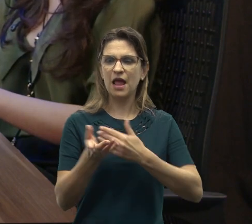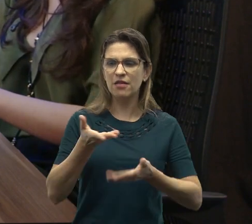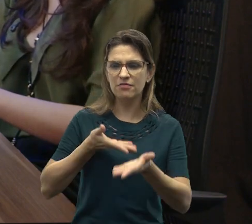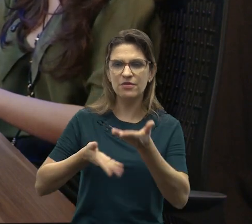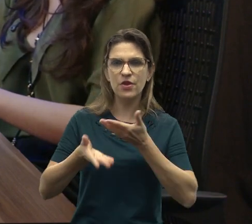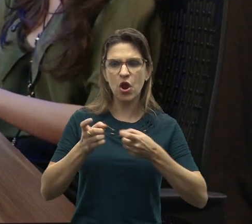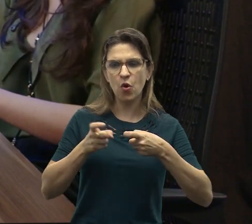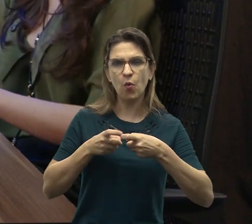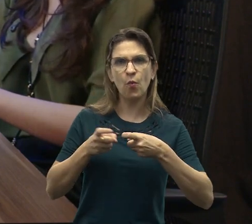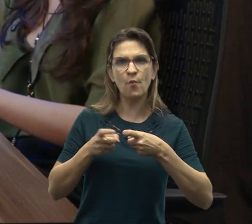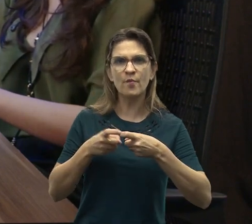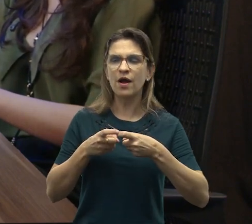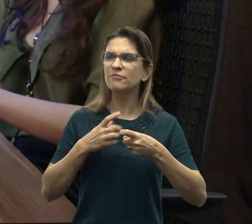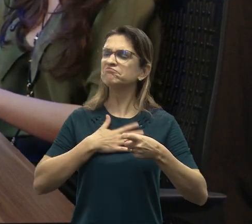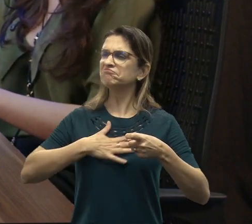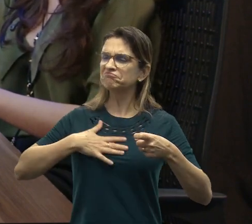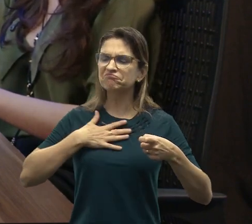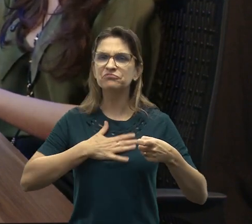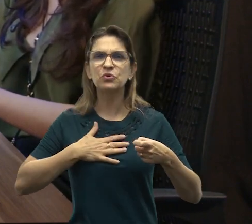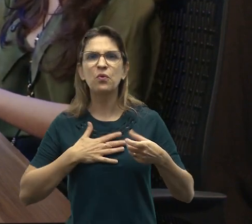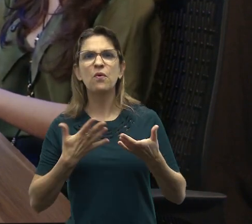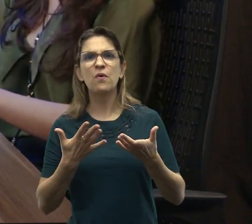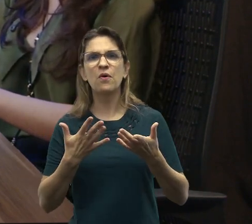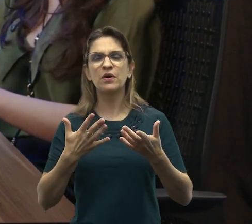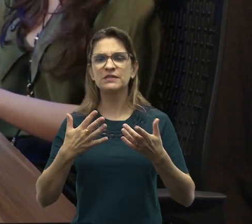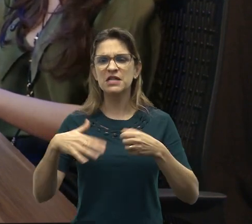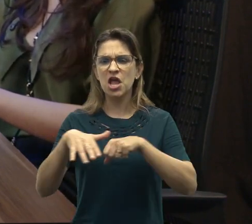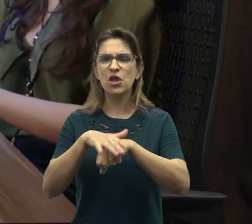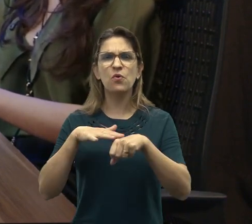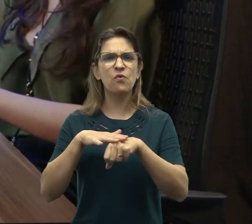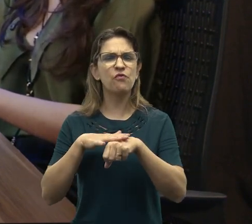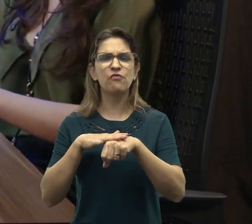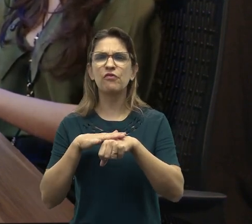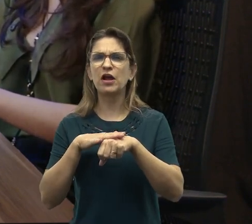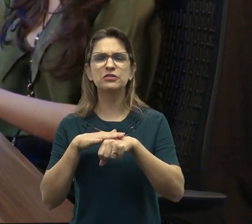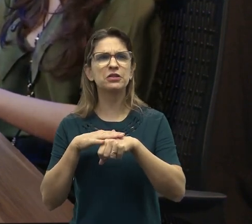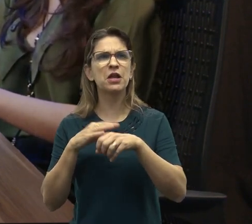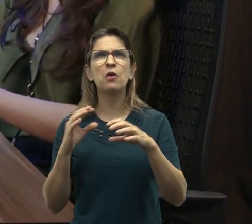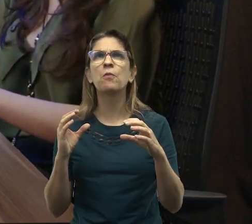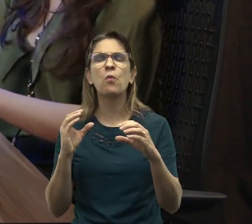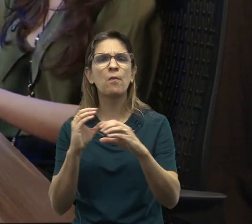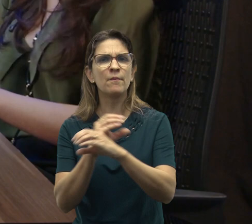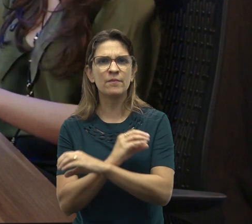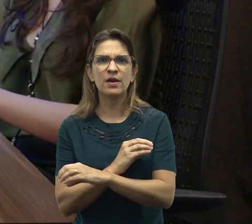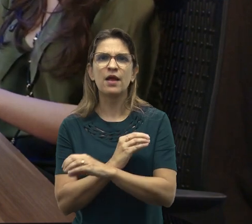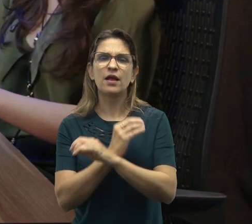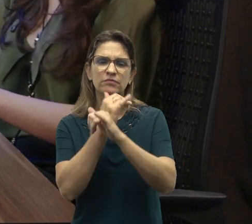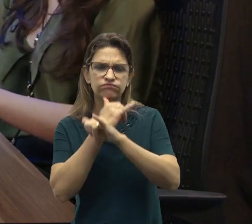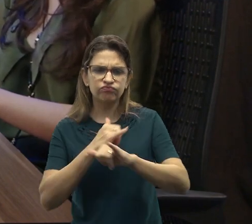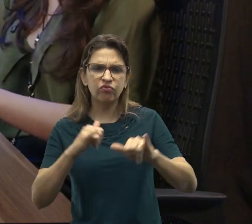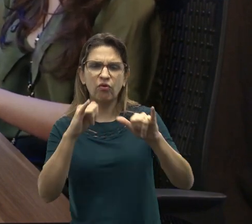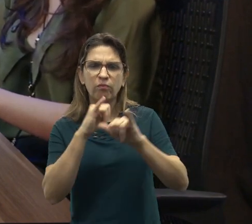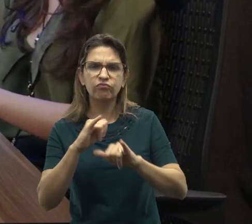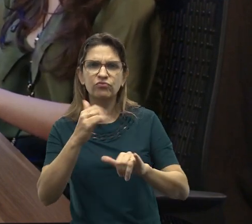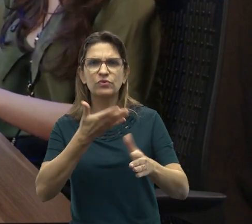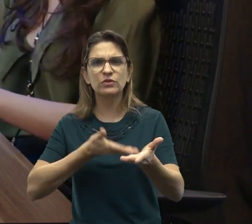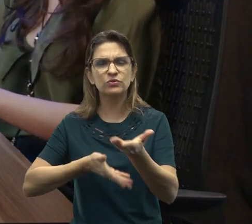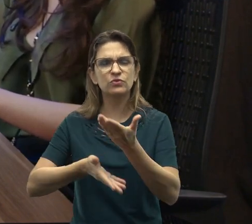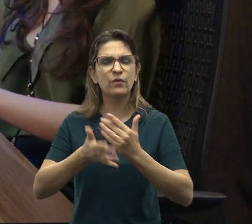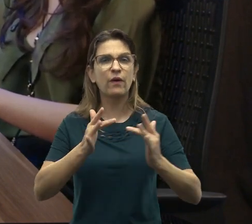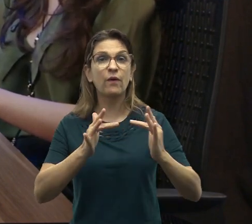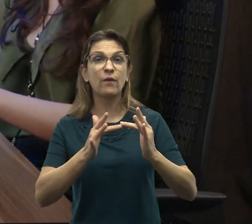muito satisfeito, porque ele conversa sobre tudo, né? Ele consegue expor todos os problemas, e a consulta homeopática ela não